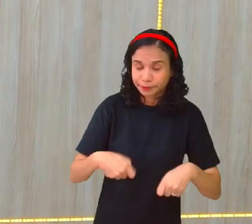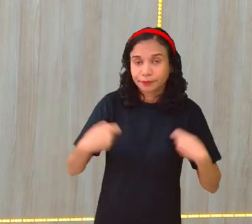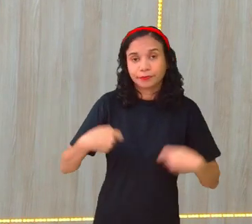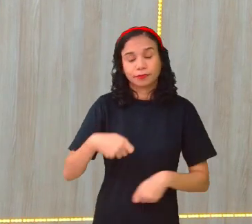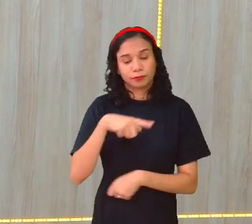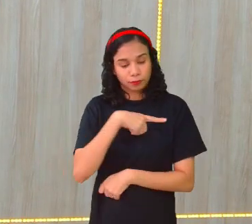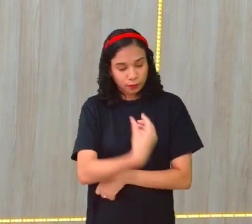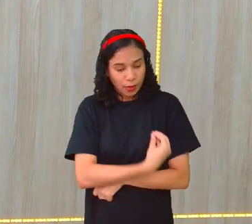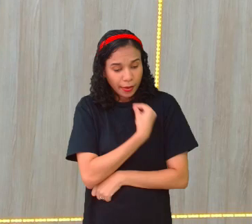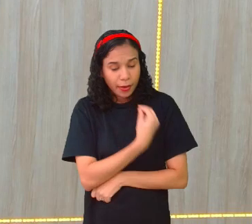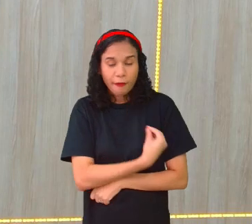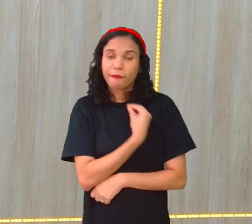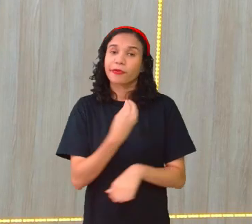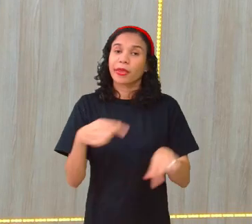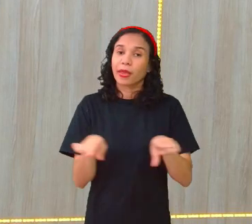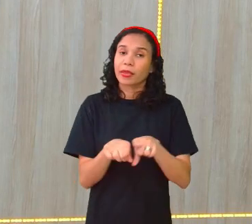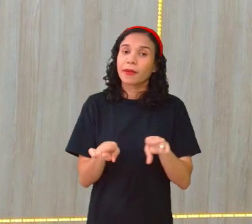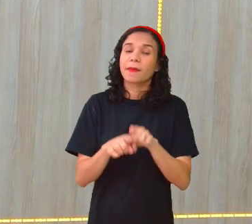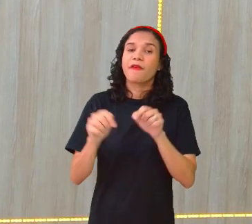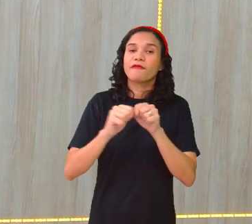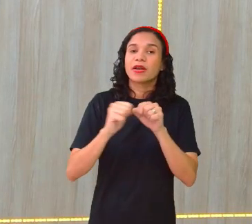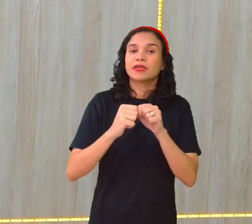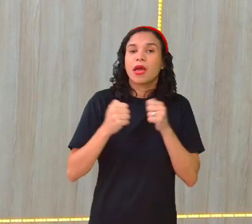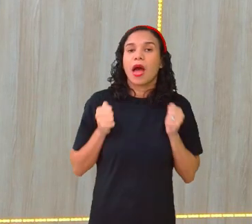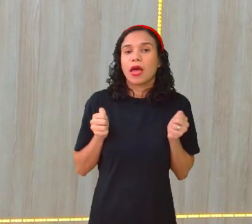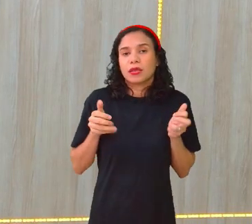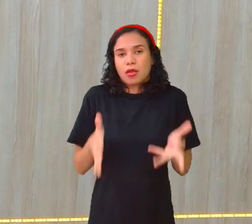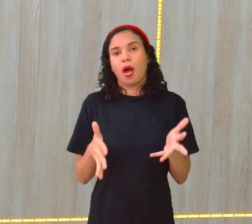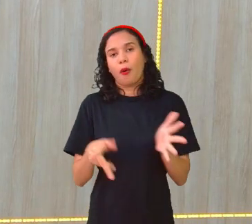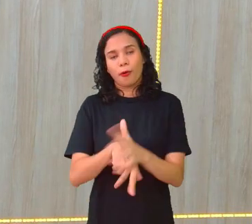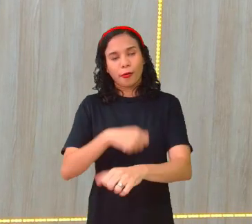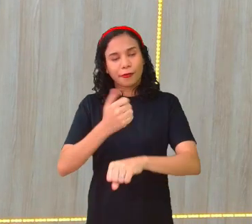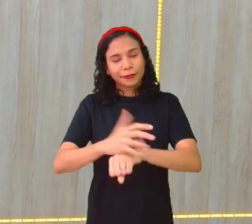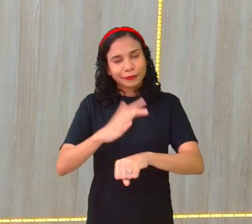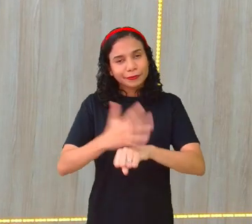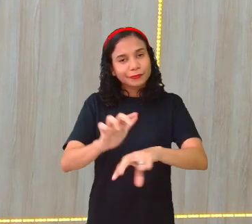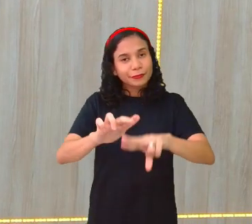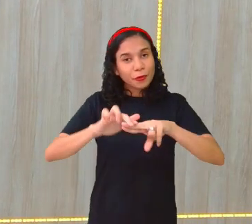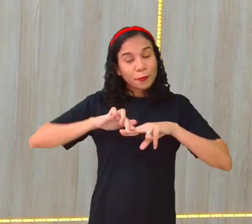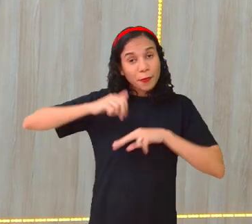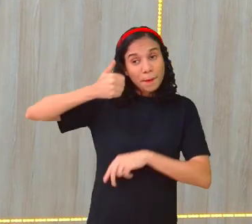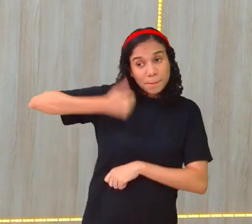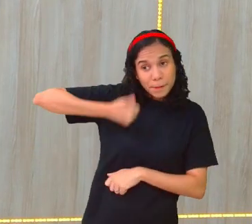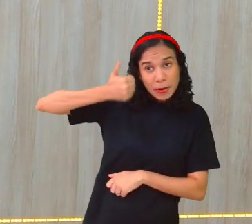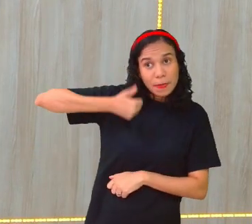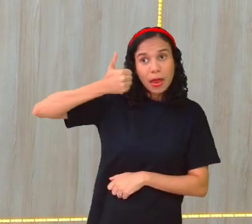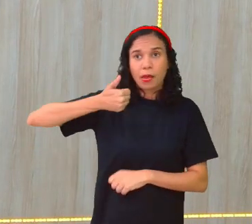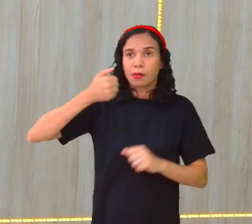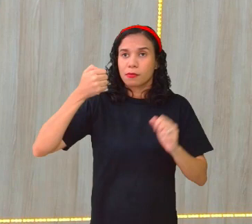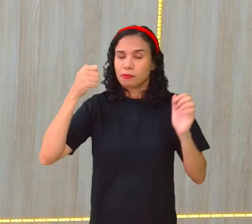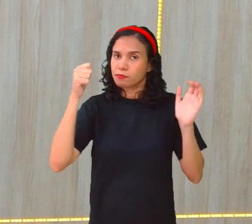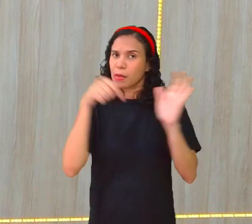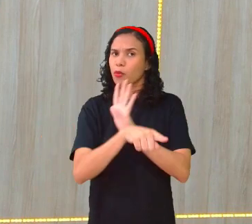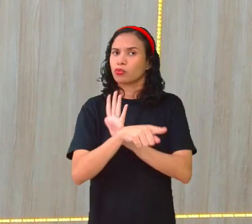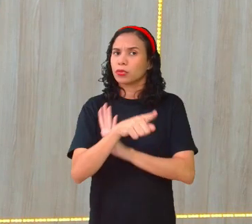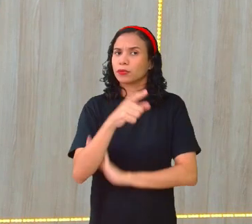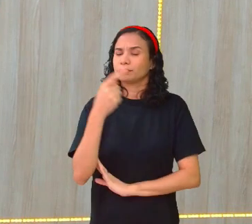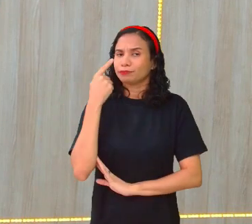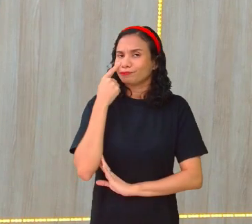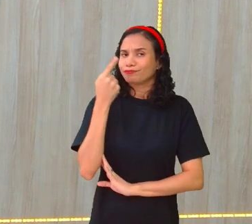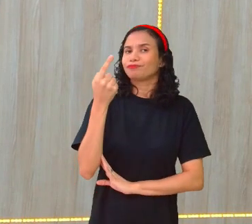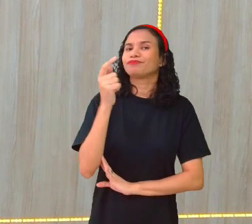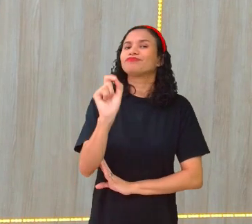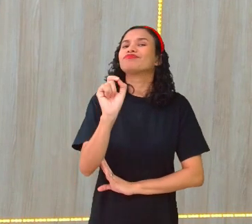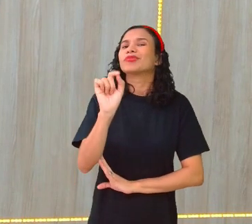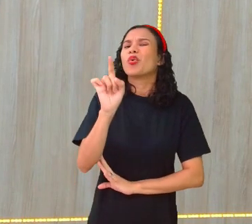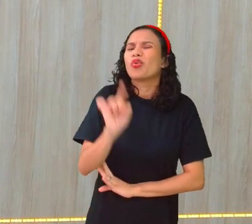nossa sobrevivência, para realizarmos as nossas atividades. Então, na primeira questão problematizadora, eu trouxe para vocês